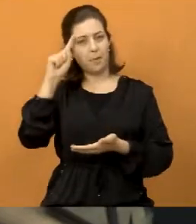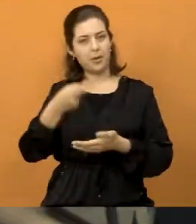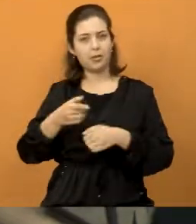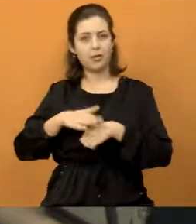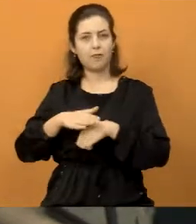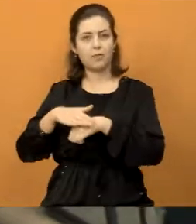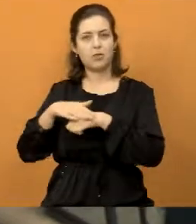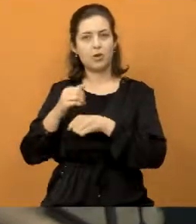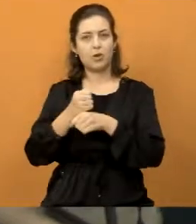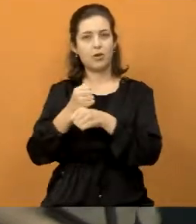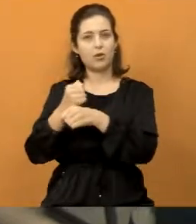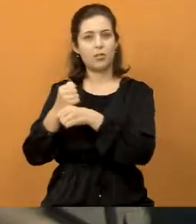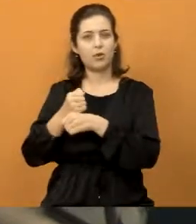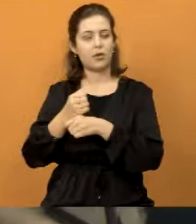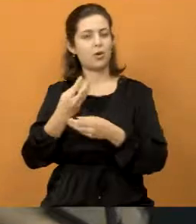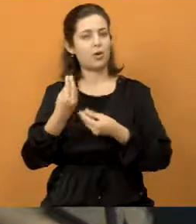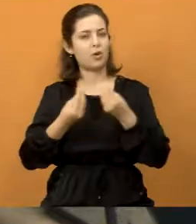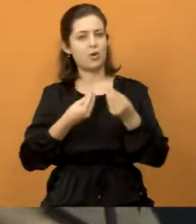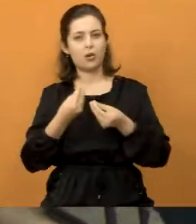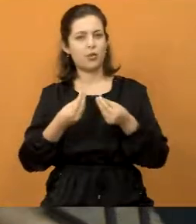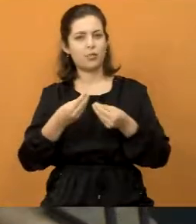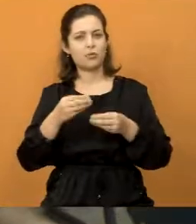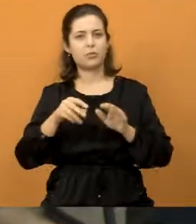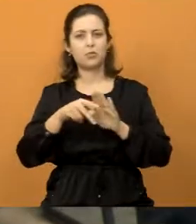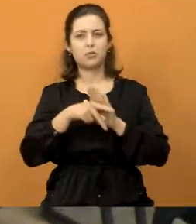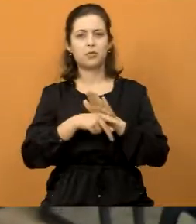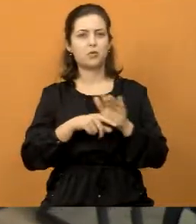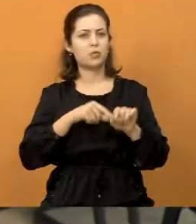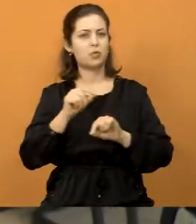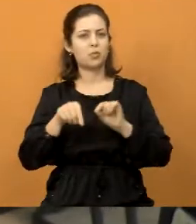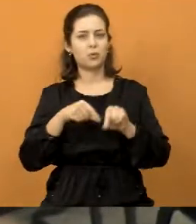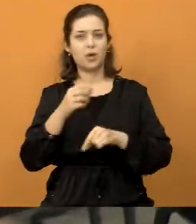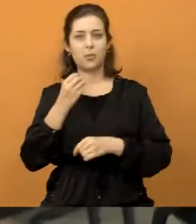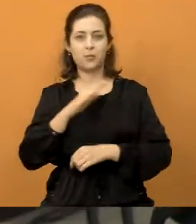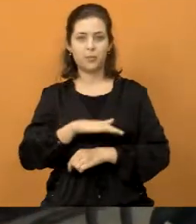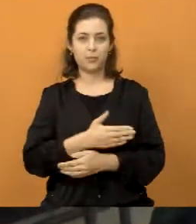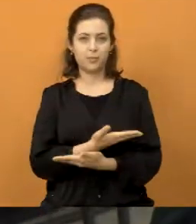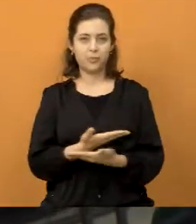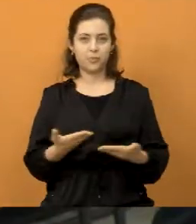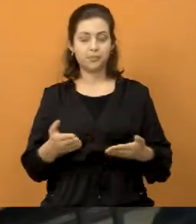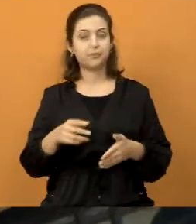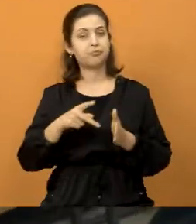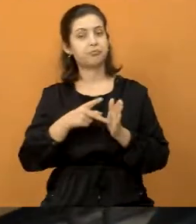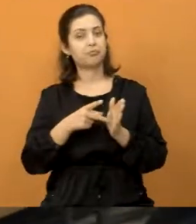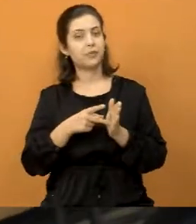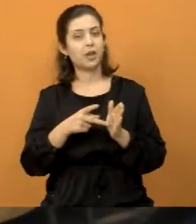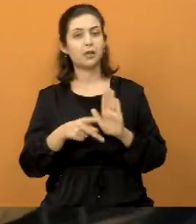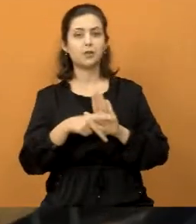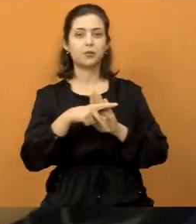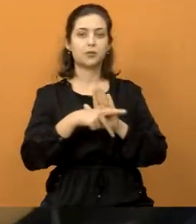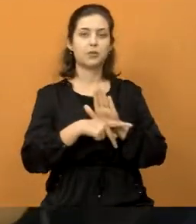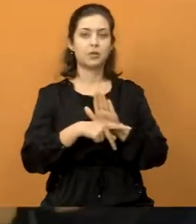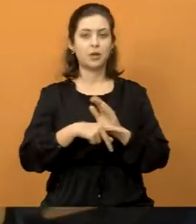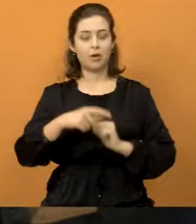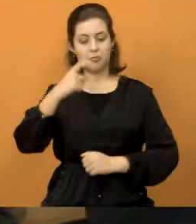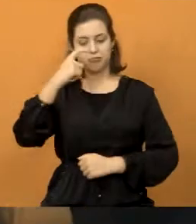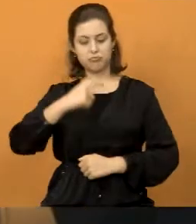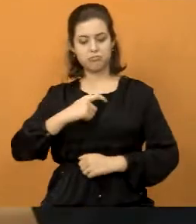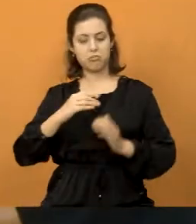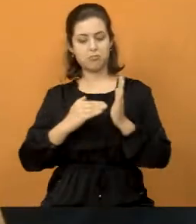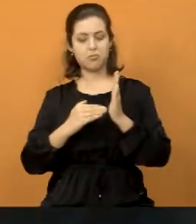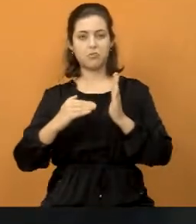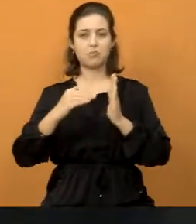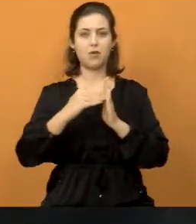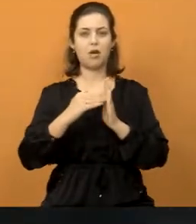vereador explica um pouco mais pra gente sobre o que é esse projeto boa tarde a todos na verdade esse projeto ele coloca o vereador num outro patamar